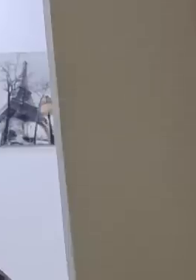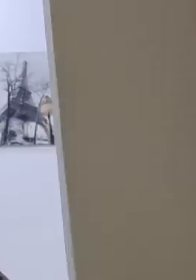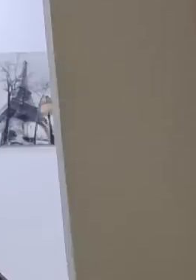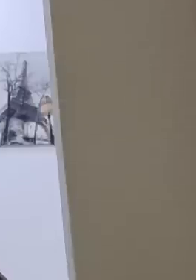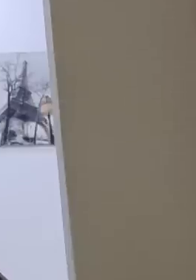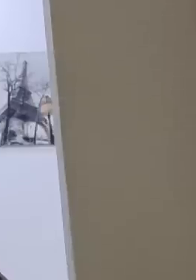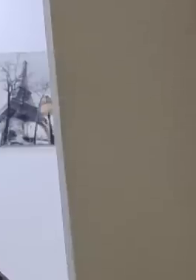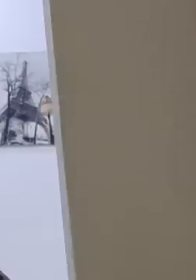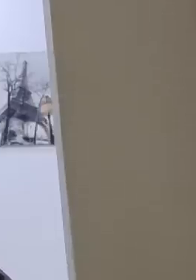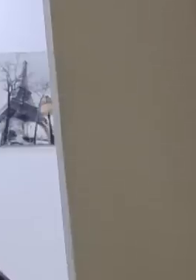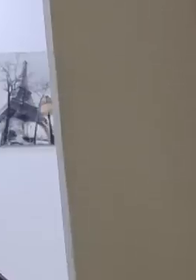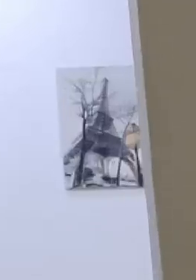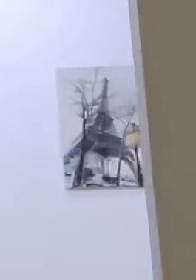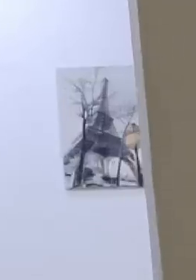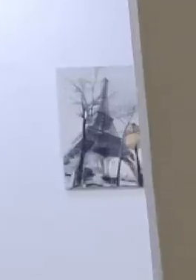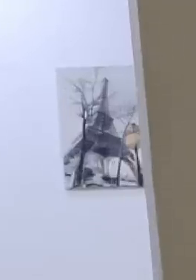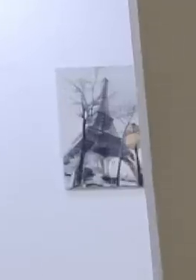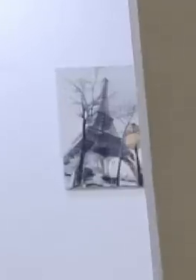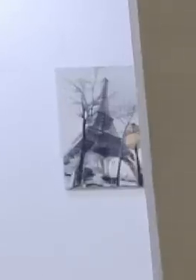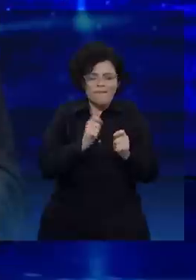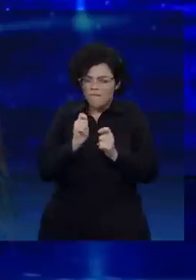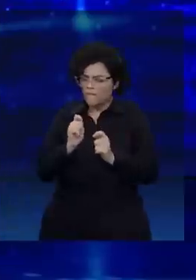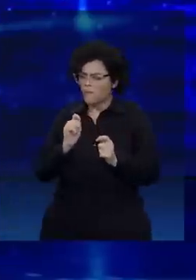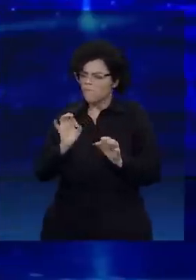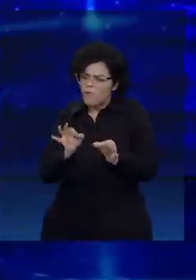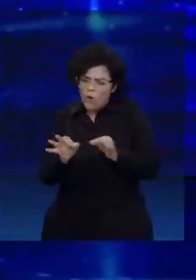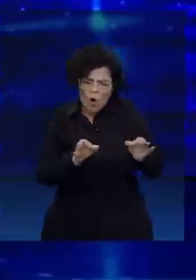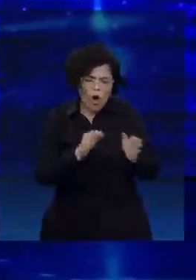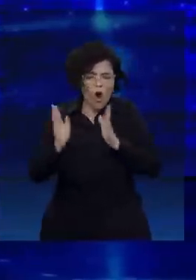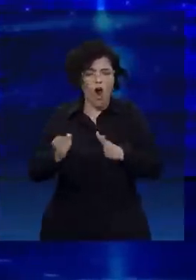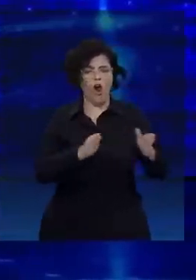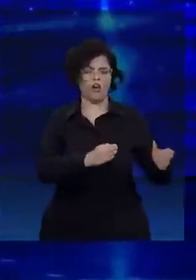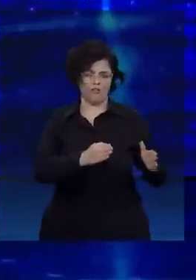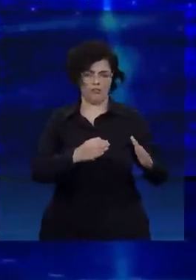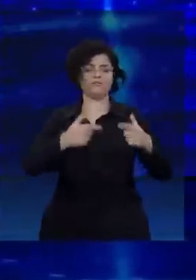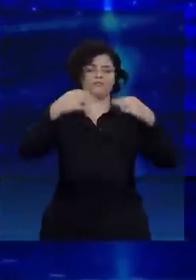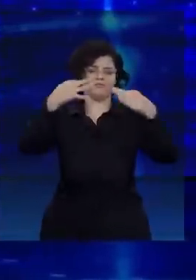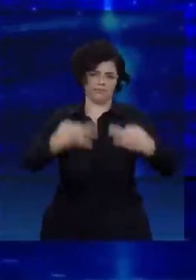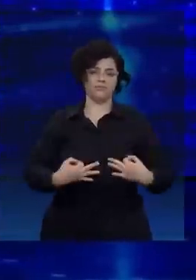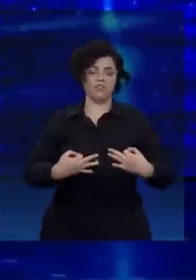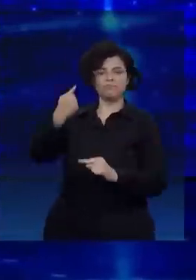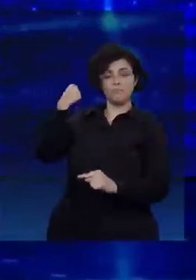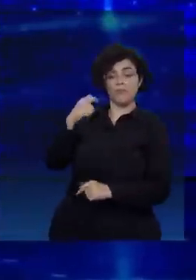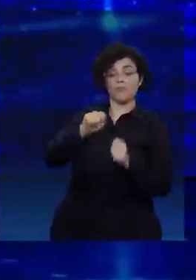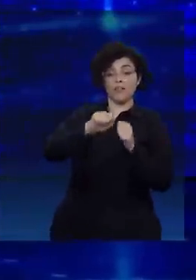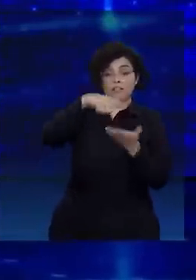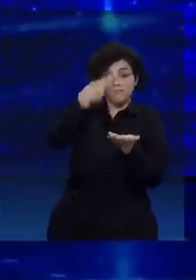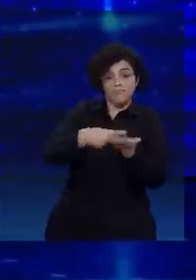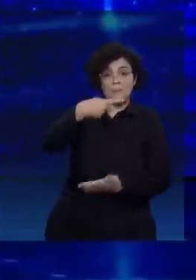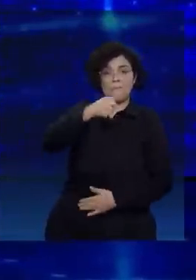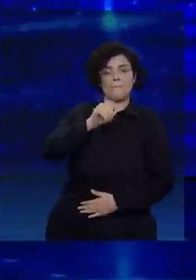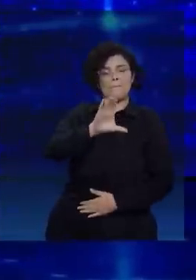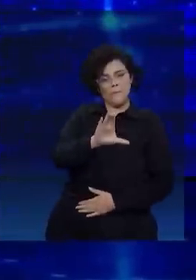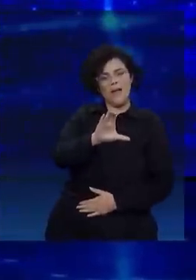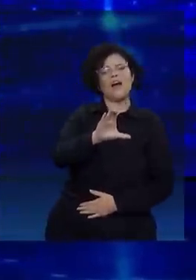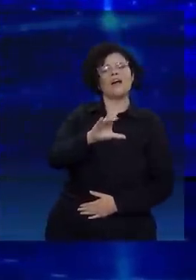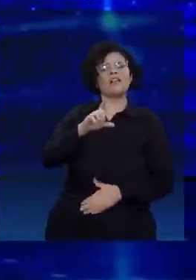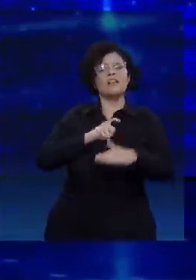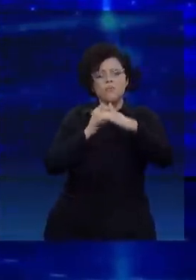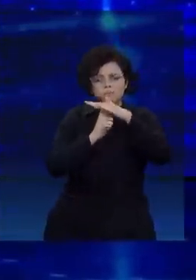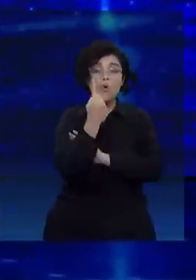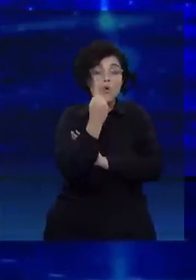obras que ainda estão por terminar, ou seja, obra parada. Quando nós fizemos o PAC em fevereiro de 2007, nós investimos praticamente